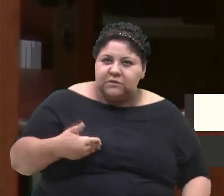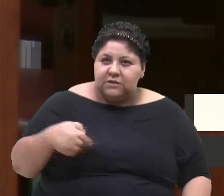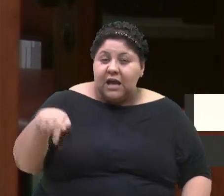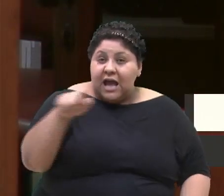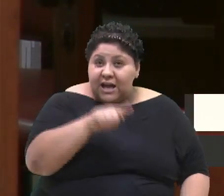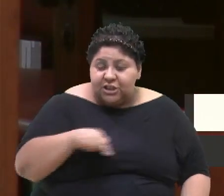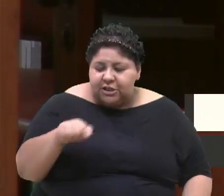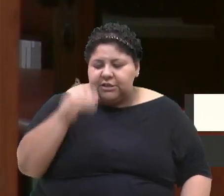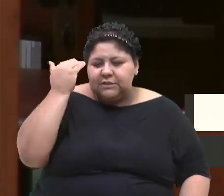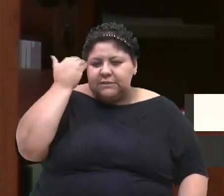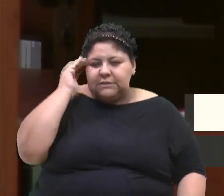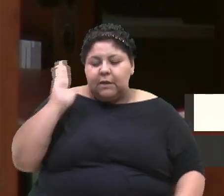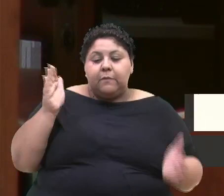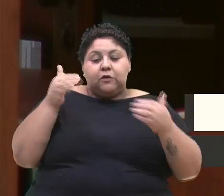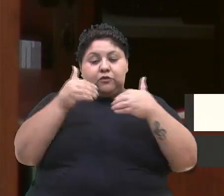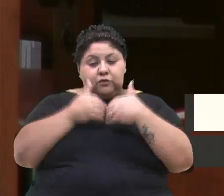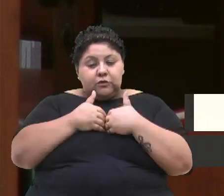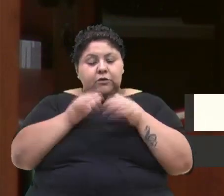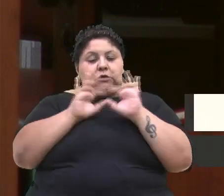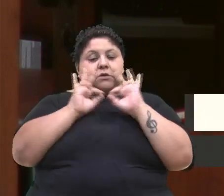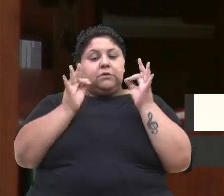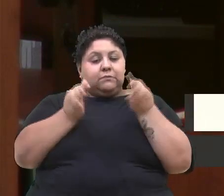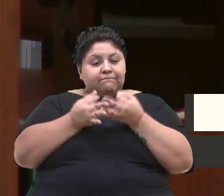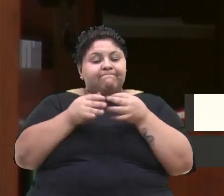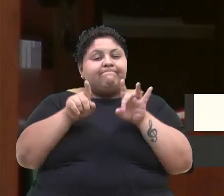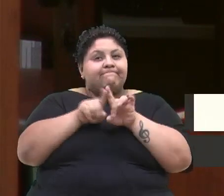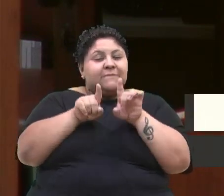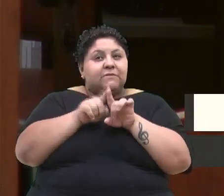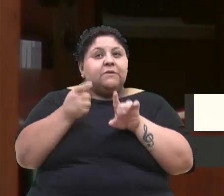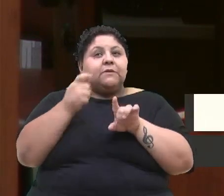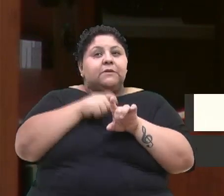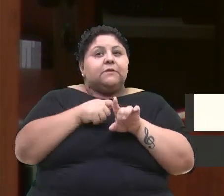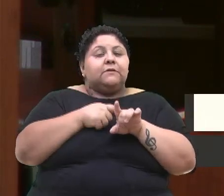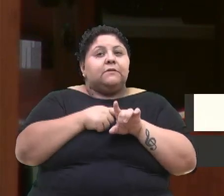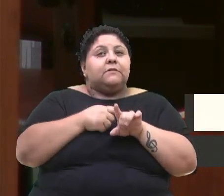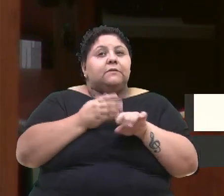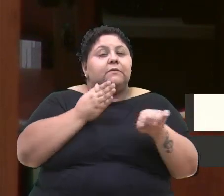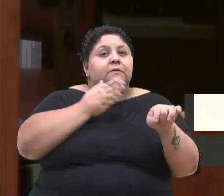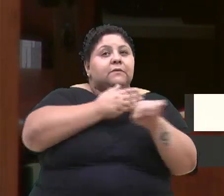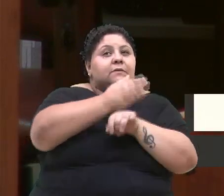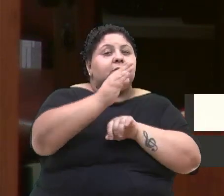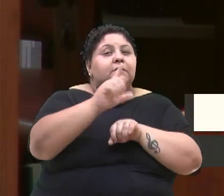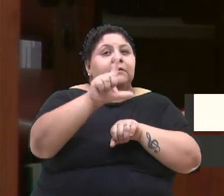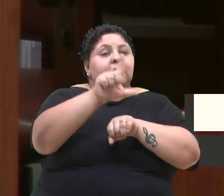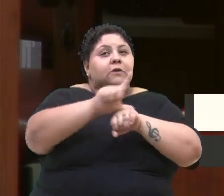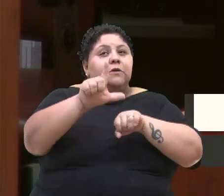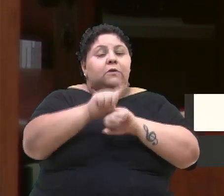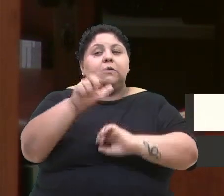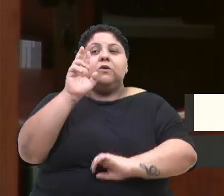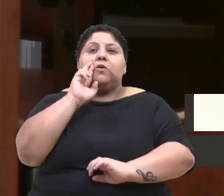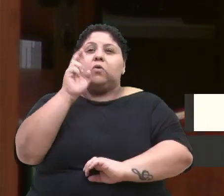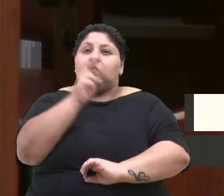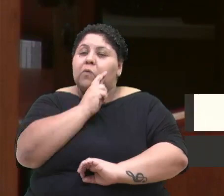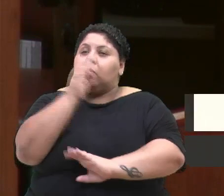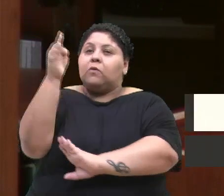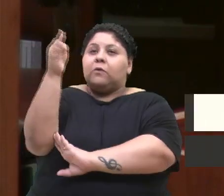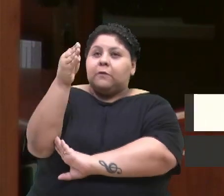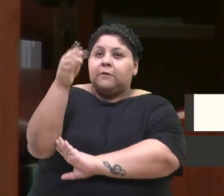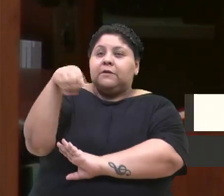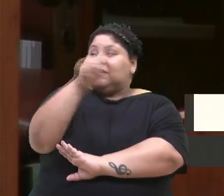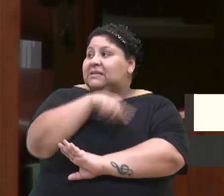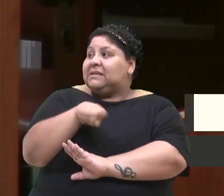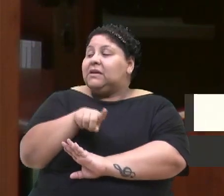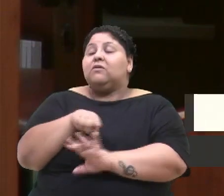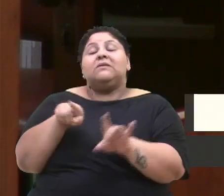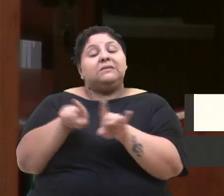de buscar os serviços públicos, eles também estão frequentando comércios, restaurantes, hotéis. Então, a gente